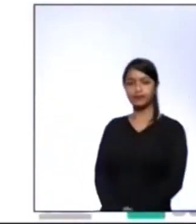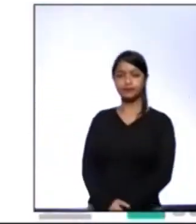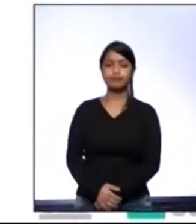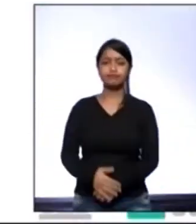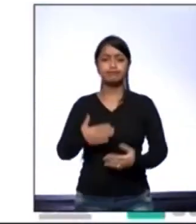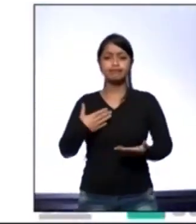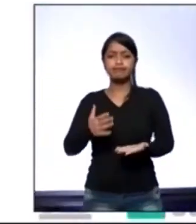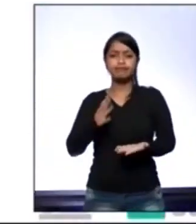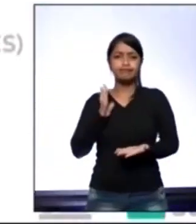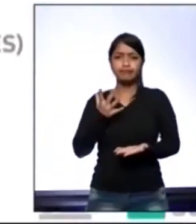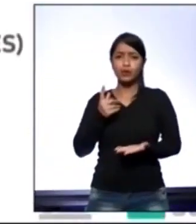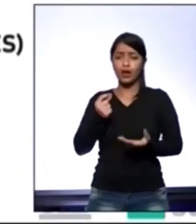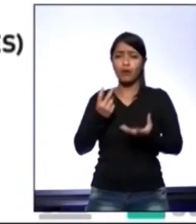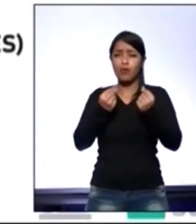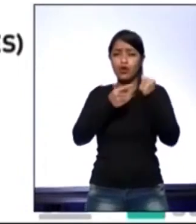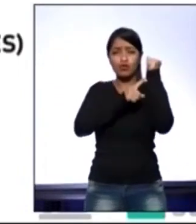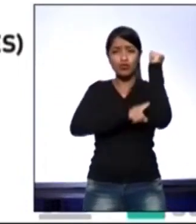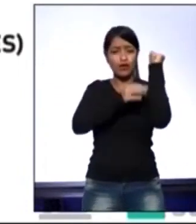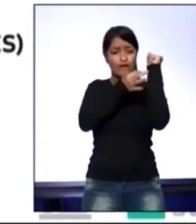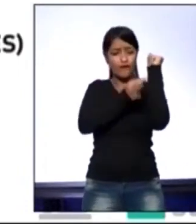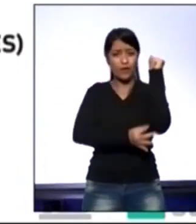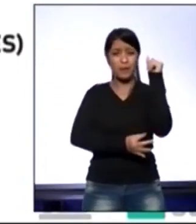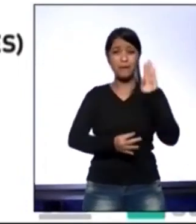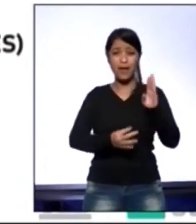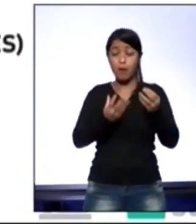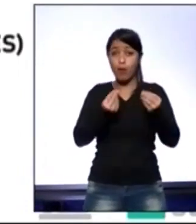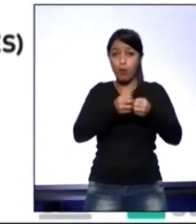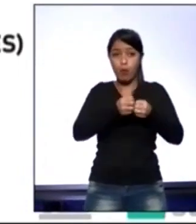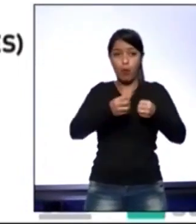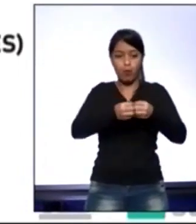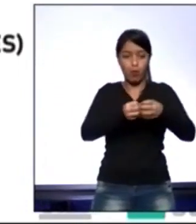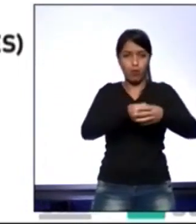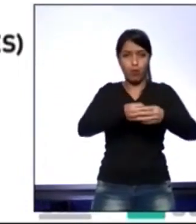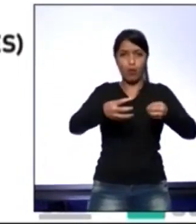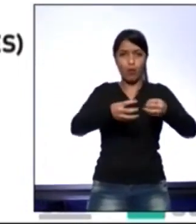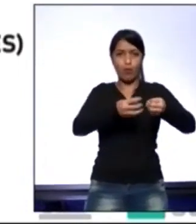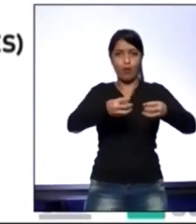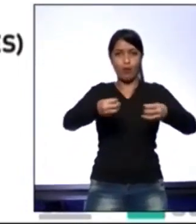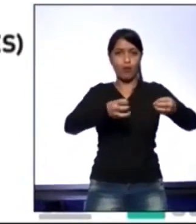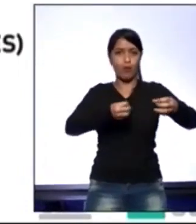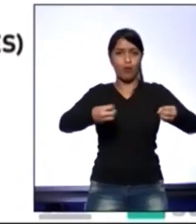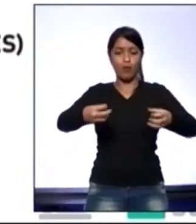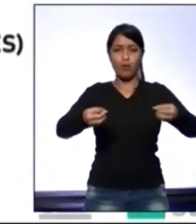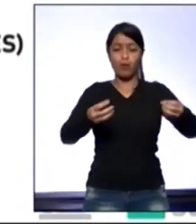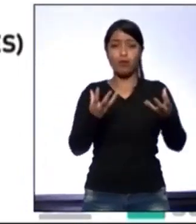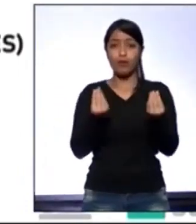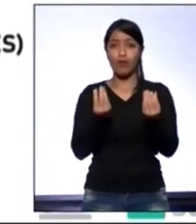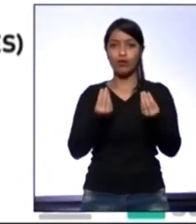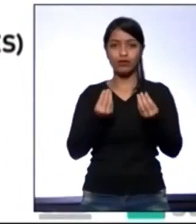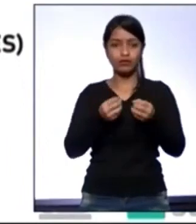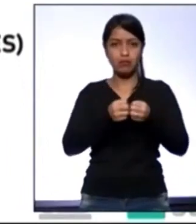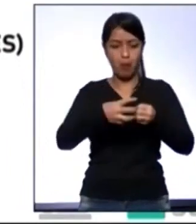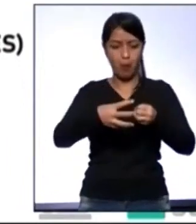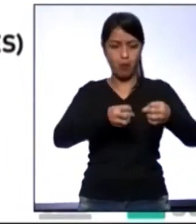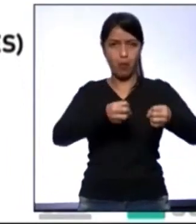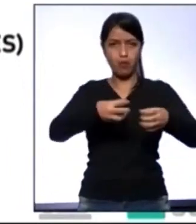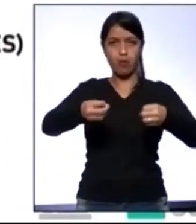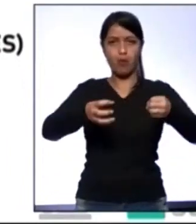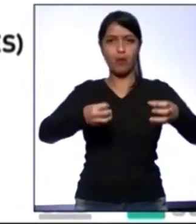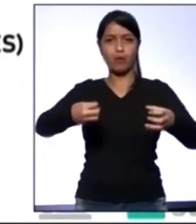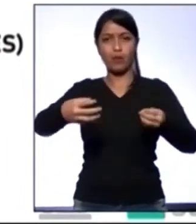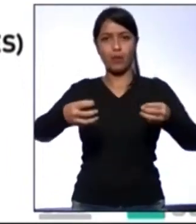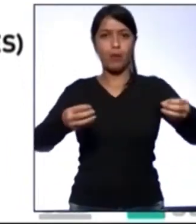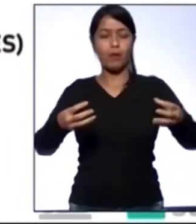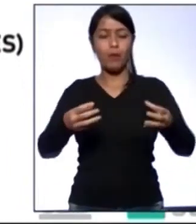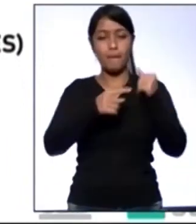B idênticos àquele linfócito B selecionado. Uma população de clones daquele linfócito